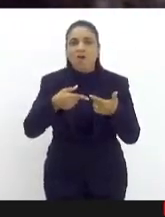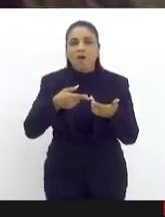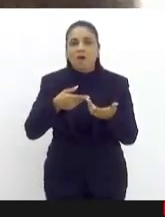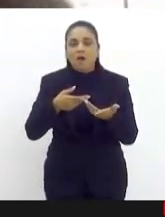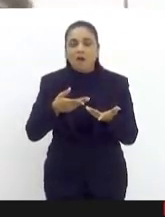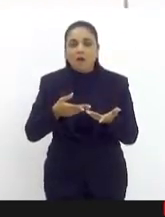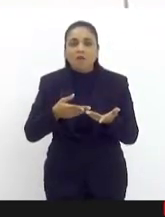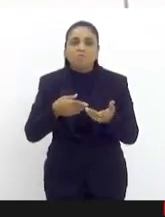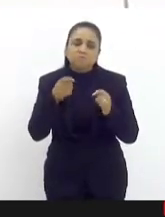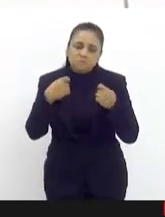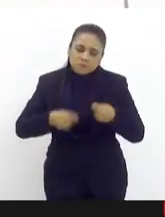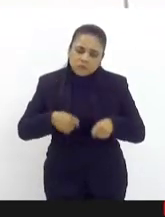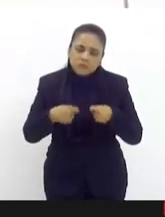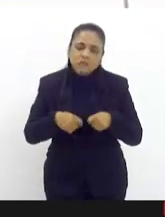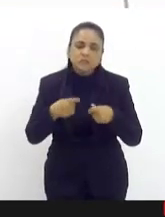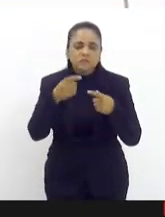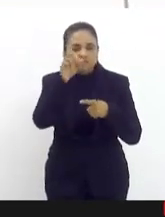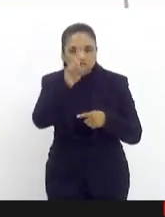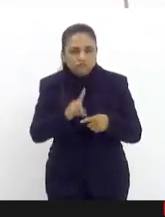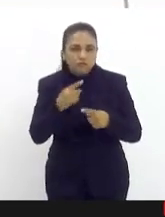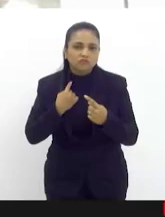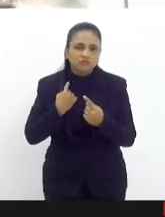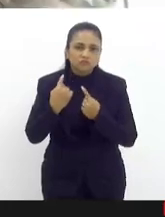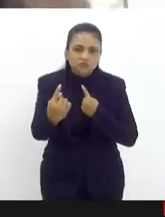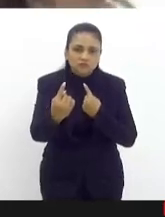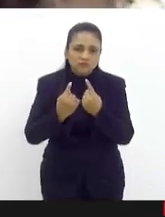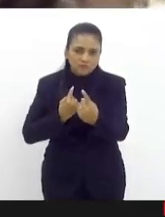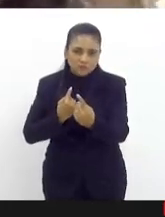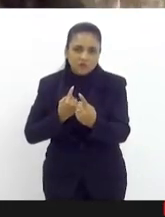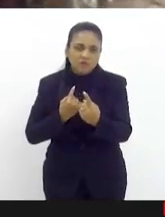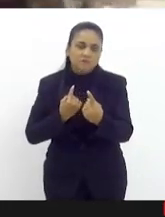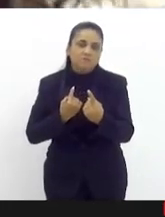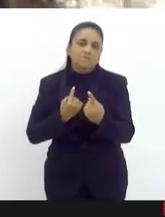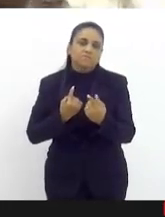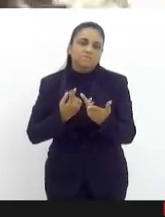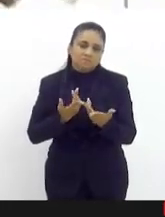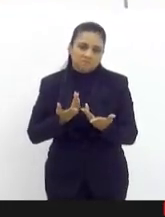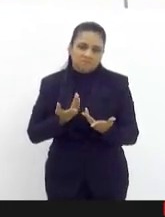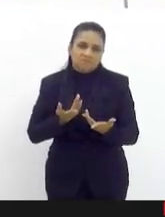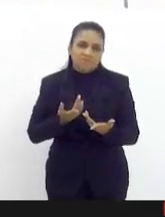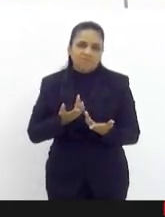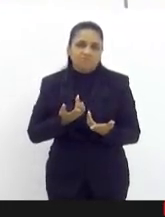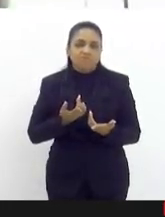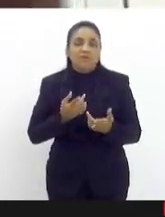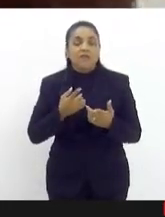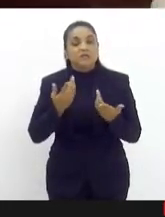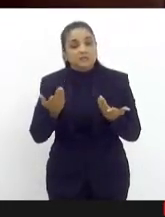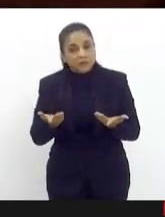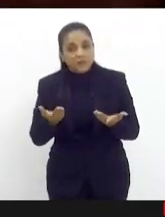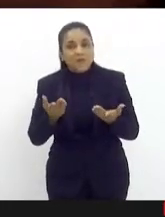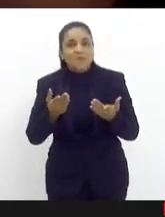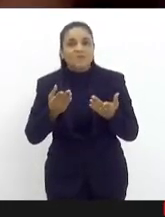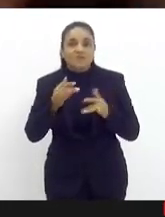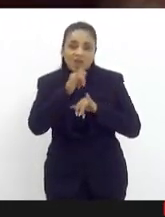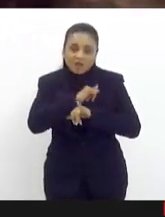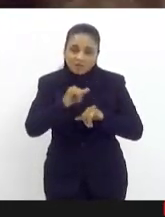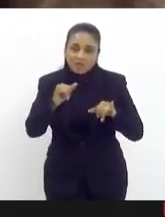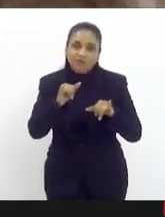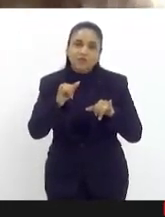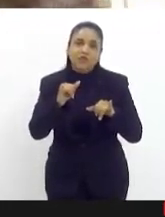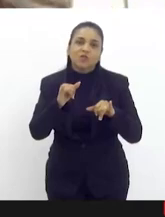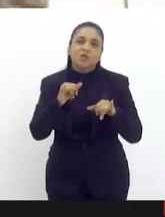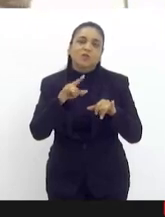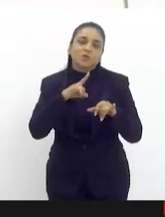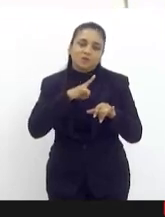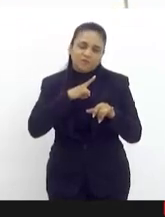ter o seu direito de ir e vir garantido para ter todos os outros direitos. Dessa forma, anuncio aqui que tivemos,